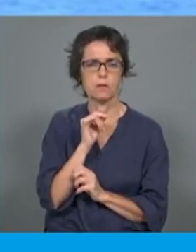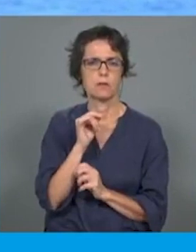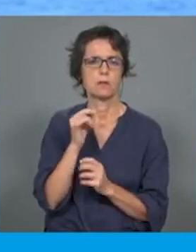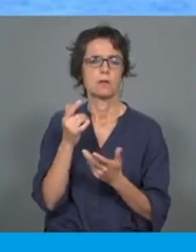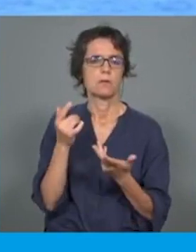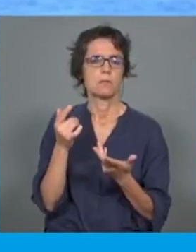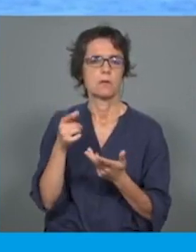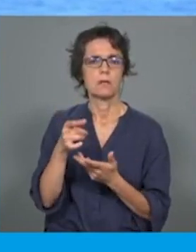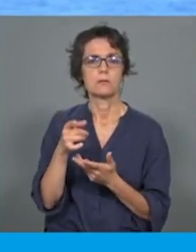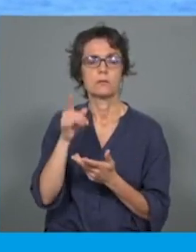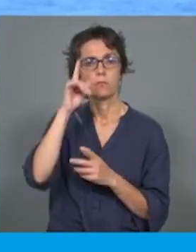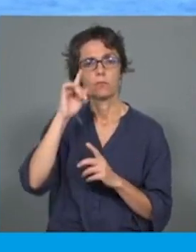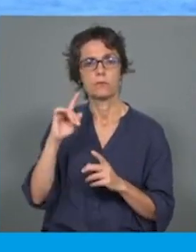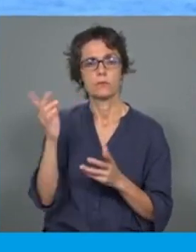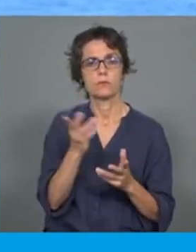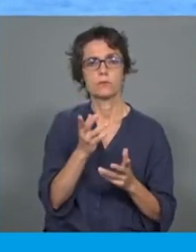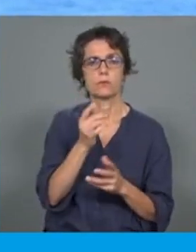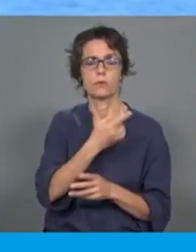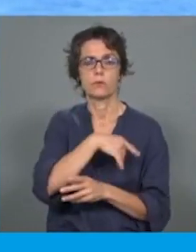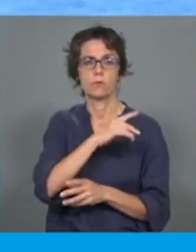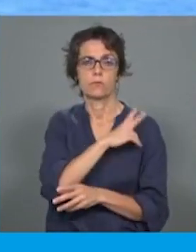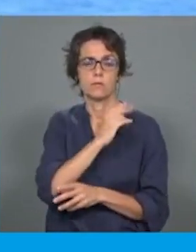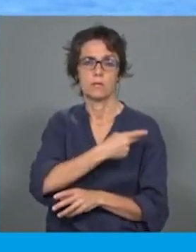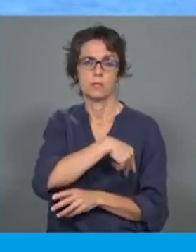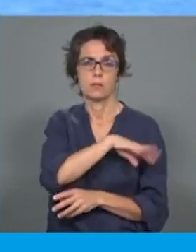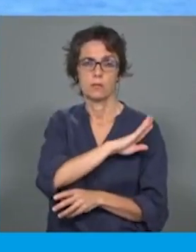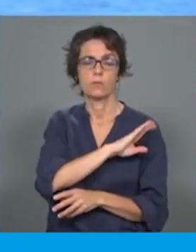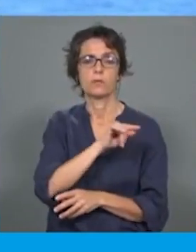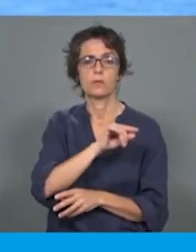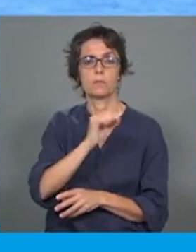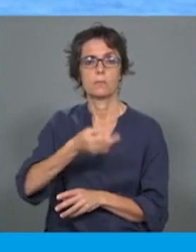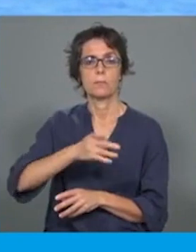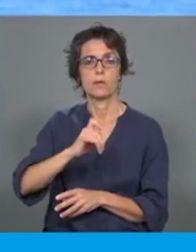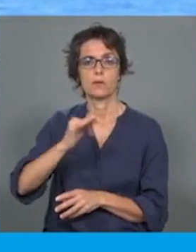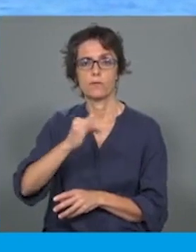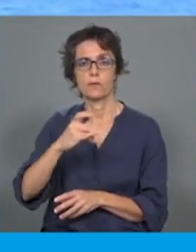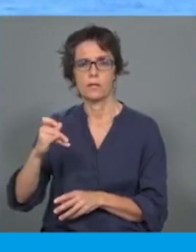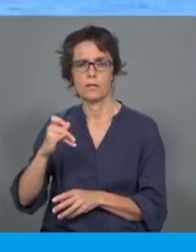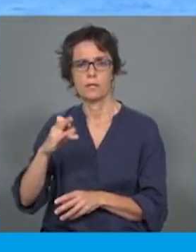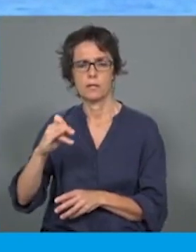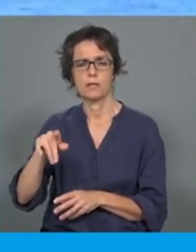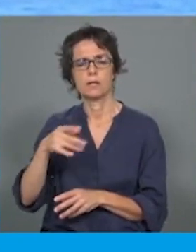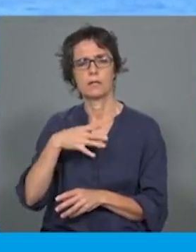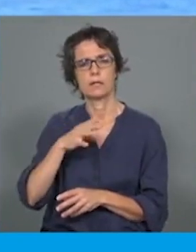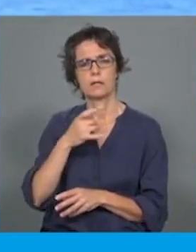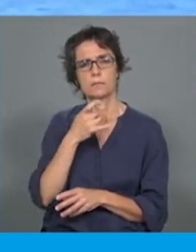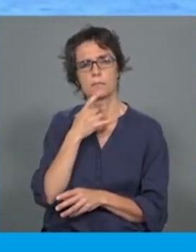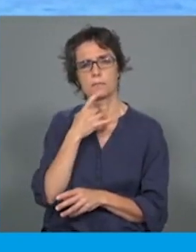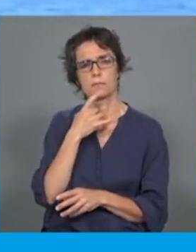Pedro Ferreira, da Universidade de Coimbra, que nos vai ajudar a compreender esta medição da dor. Nós hoje